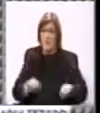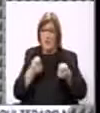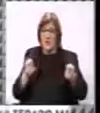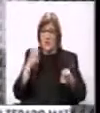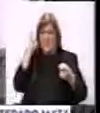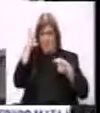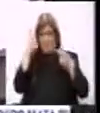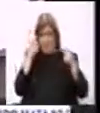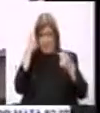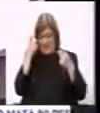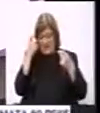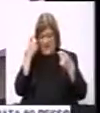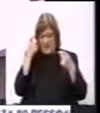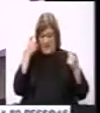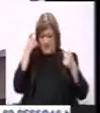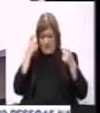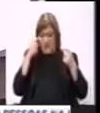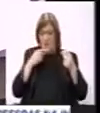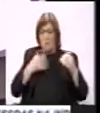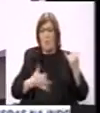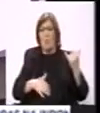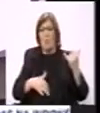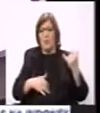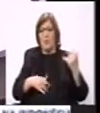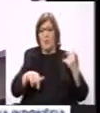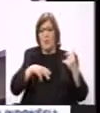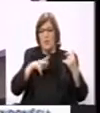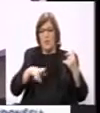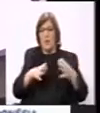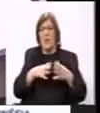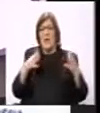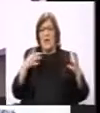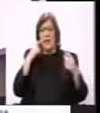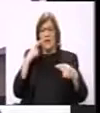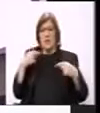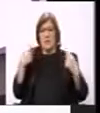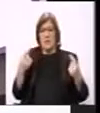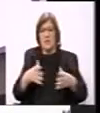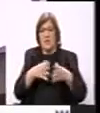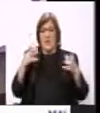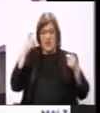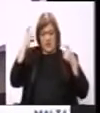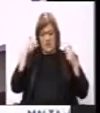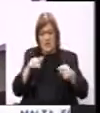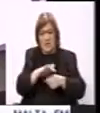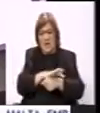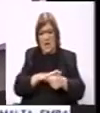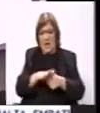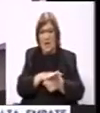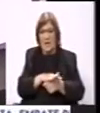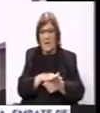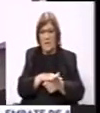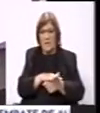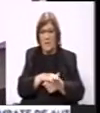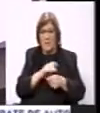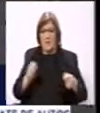pensar e refletir sobre a música nacional e internacional com grandes especialistas e grandes pensadores não está afetando véu é um